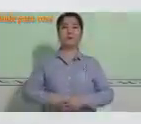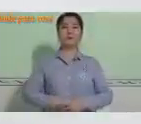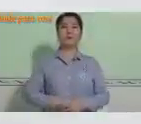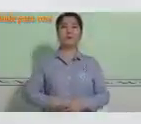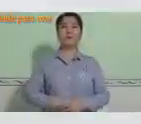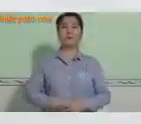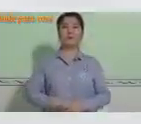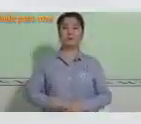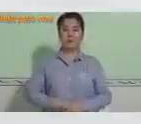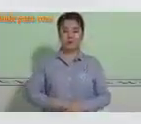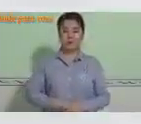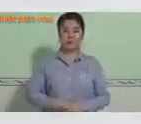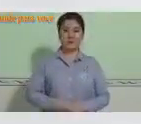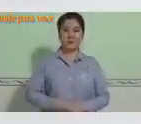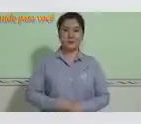adequado.